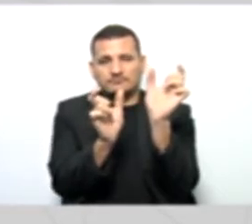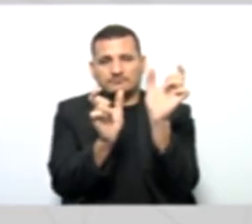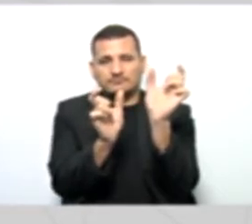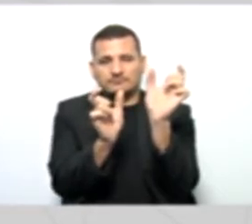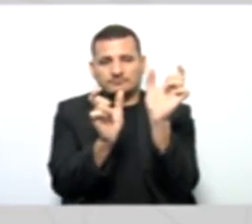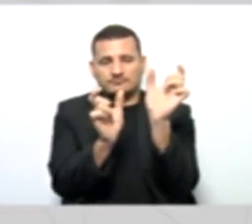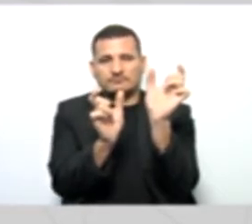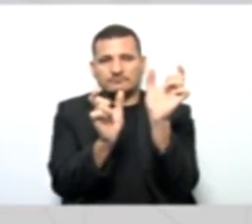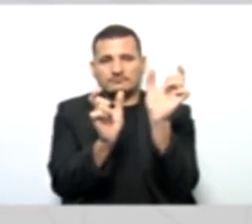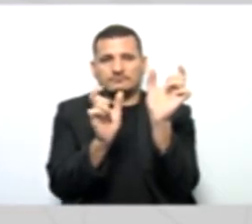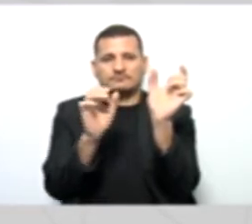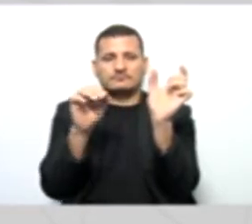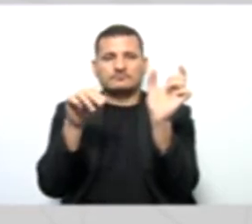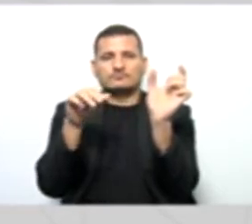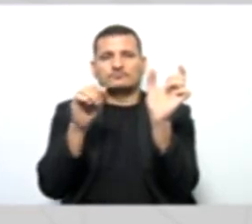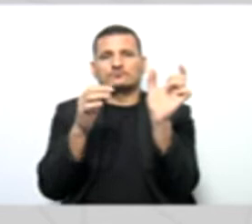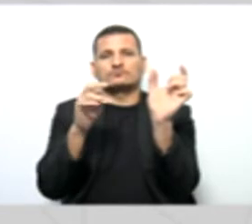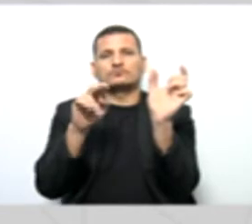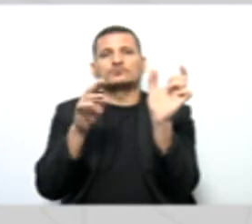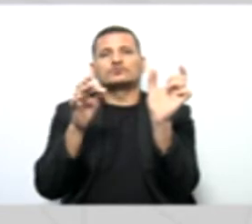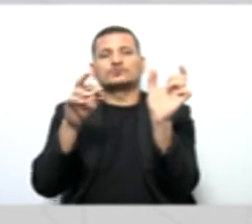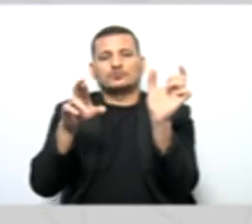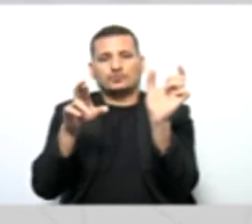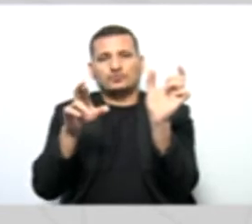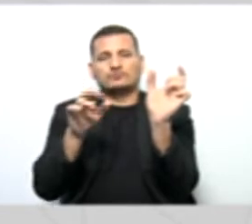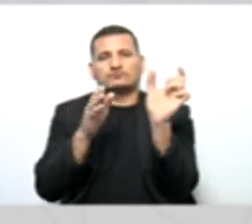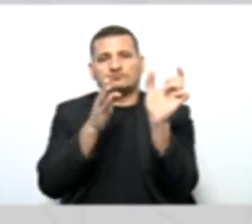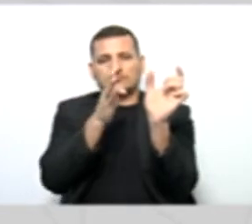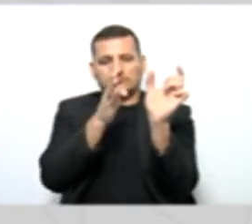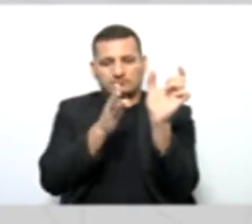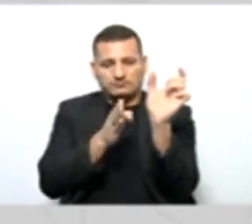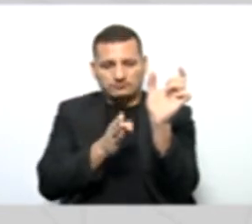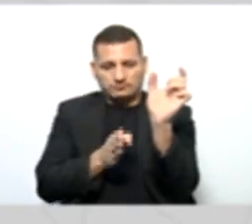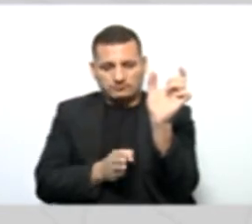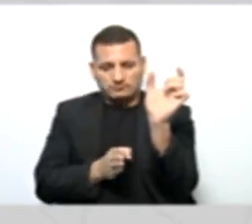construtor quanto os métodos de classe.